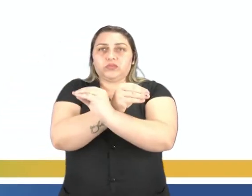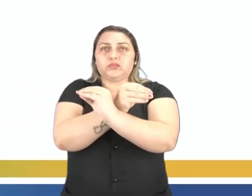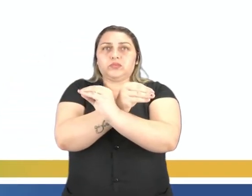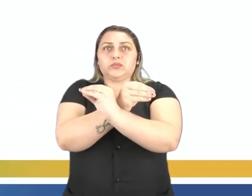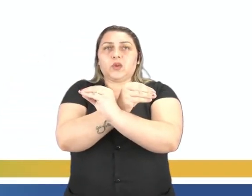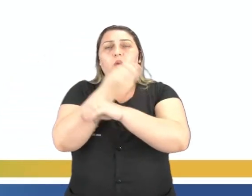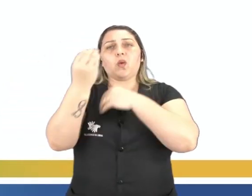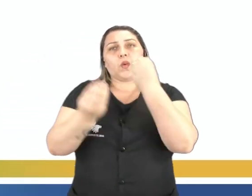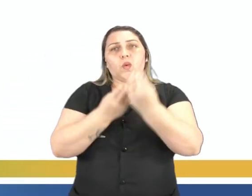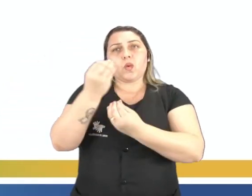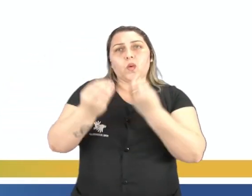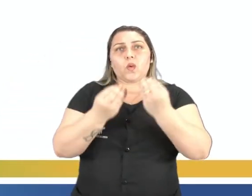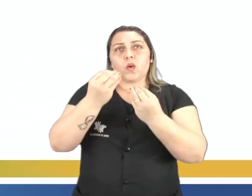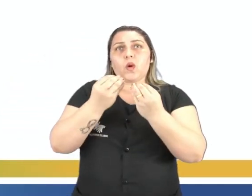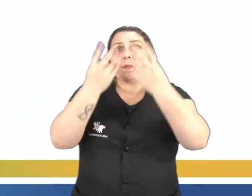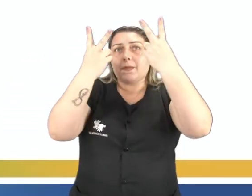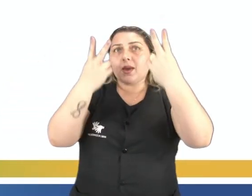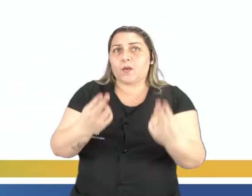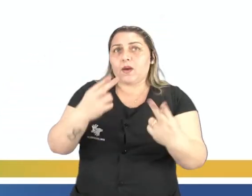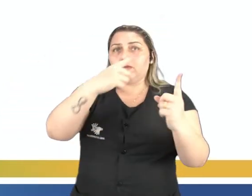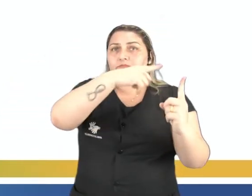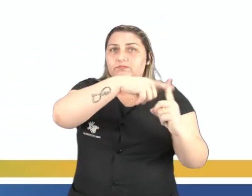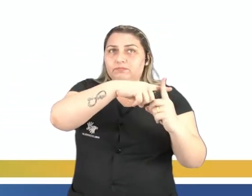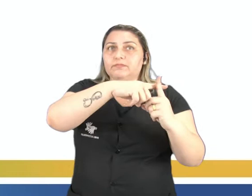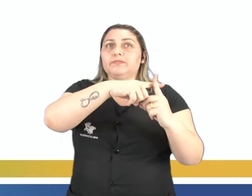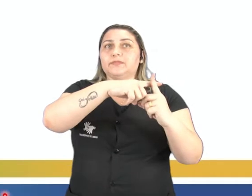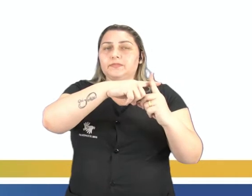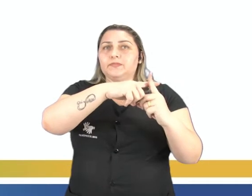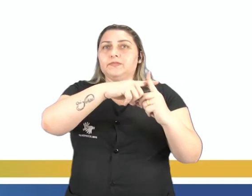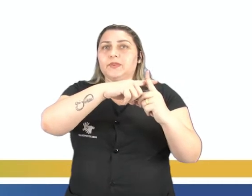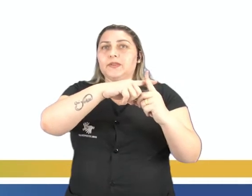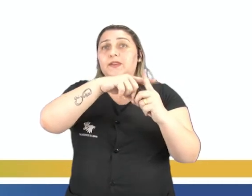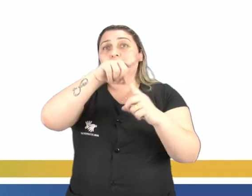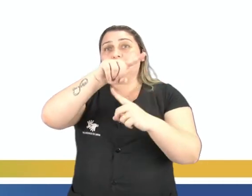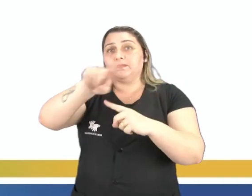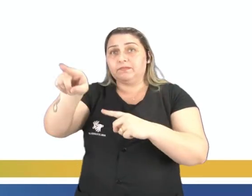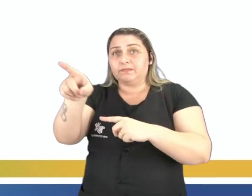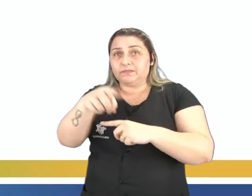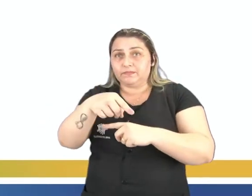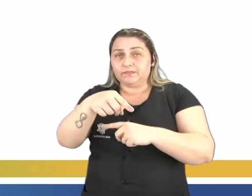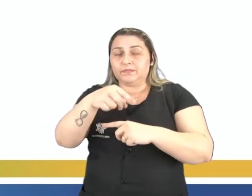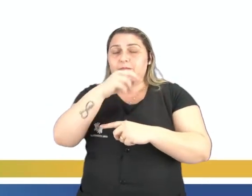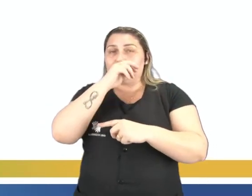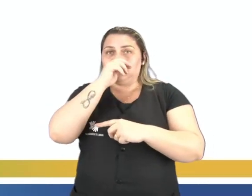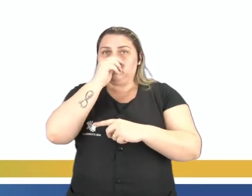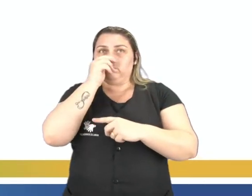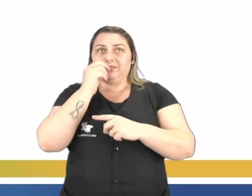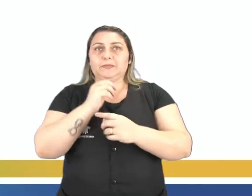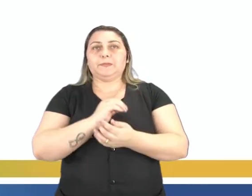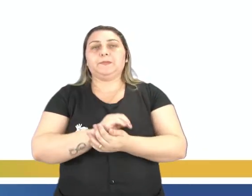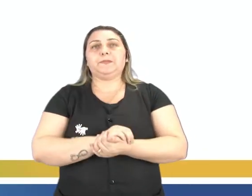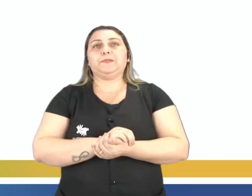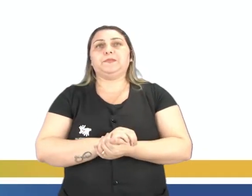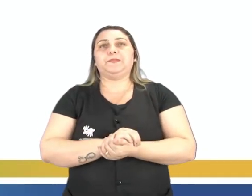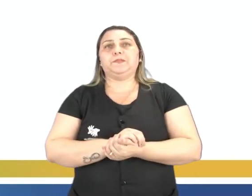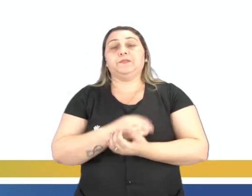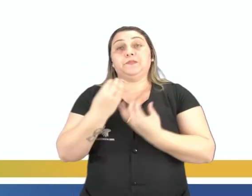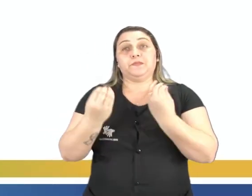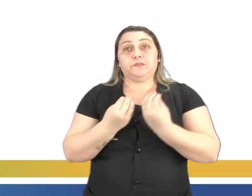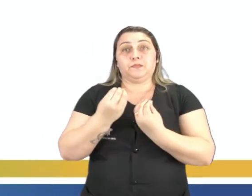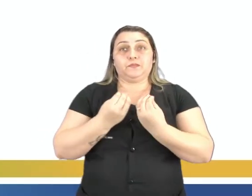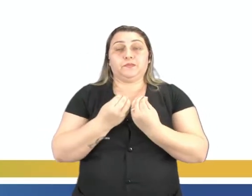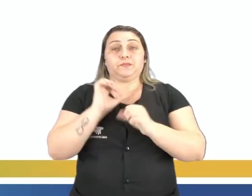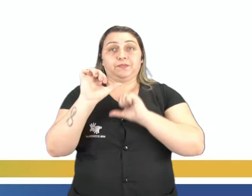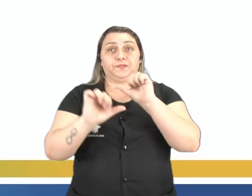aqui? Como a carga é igual, elas vão se anularem, ok? Então, como que vai